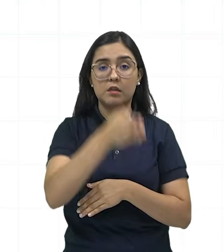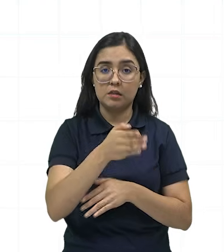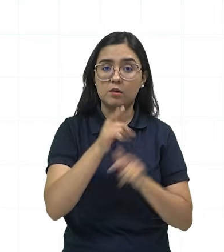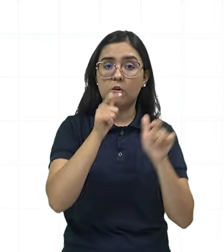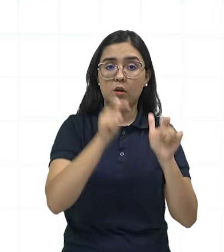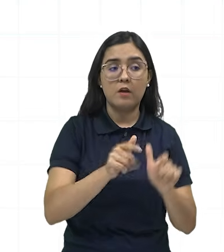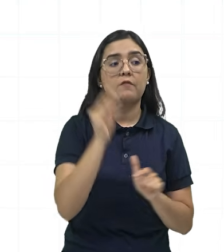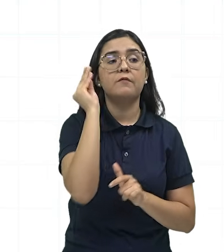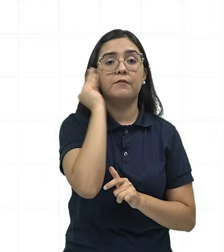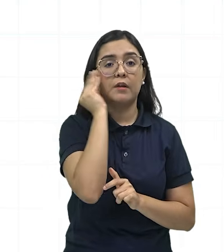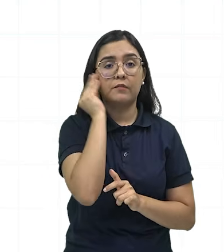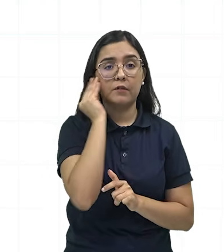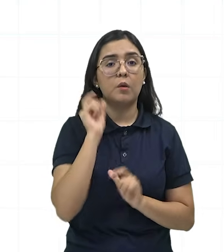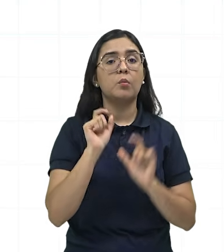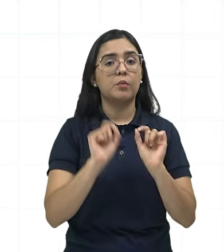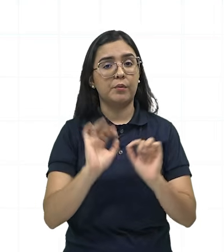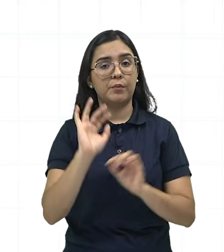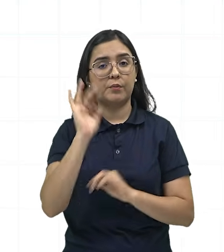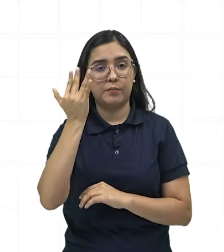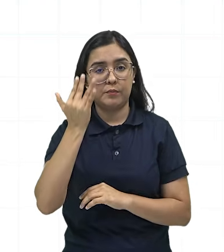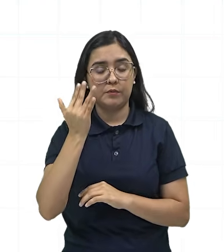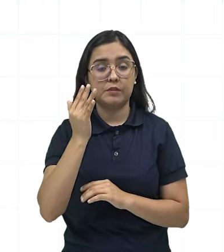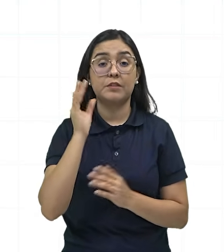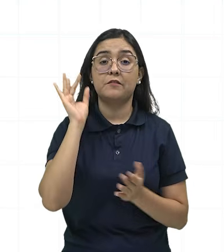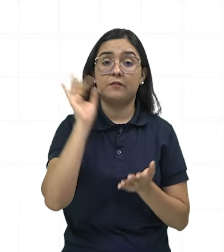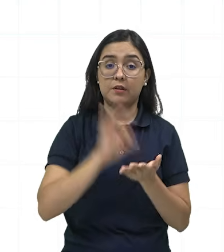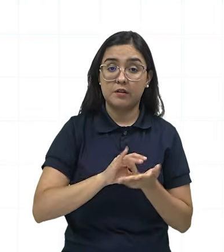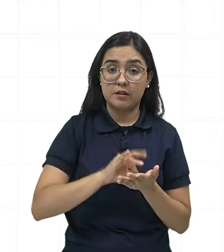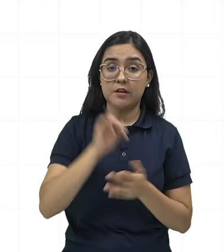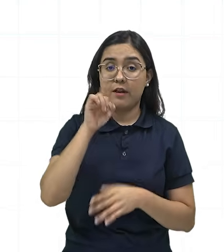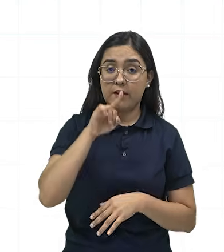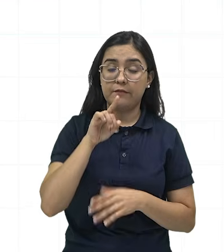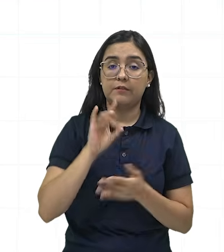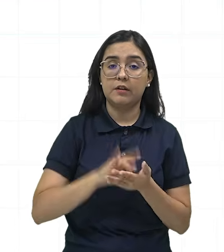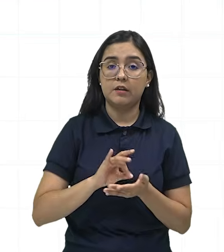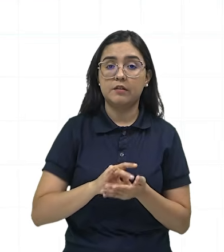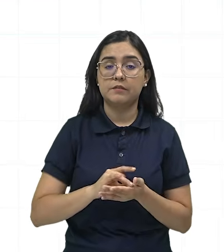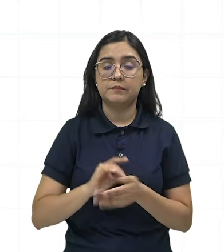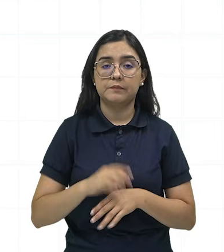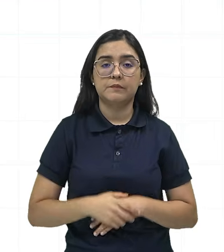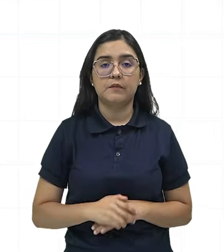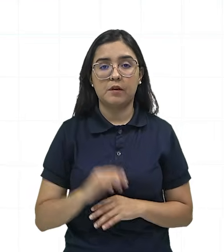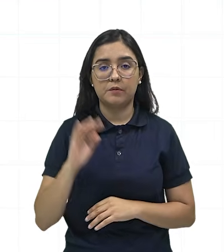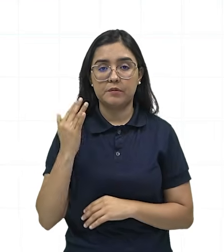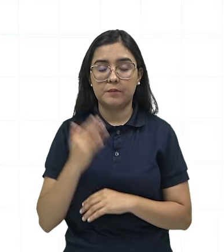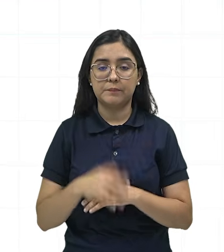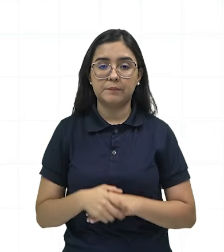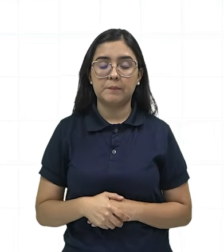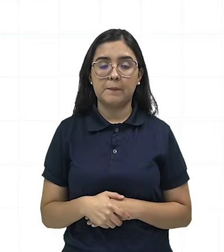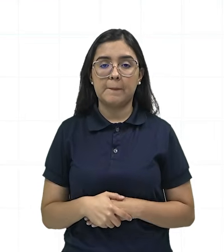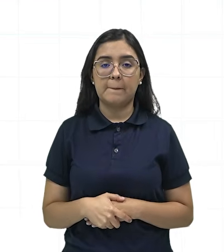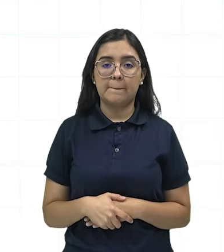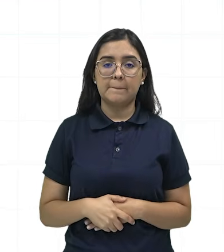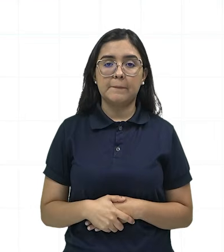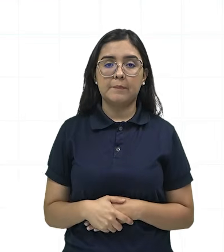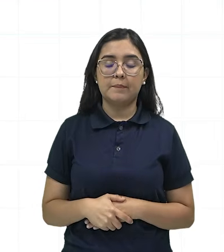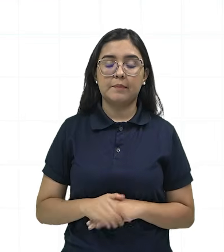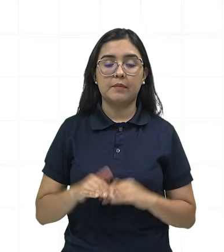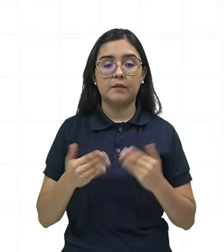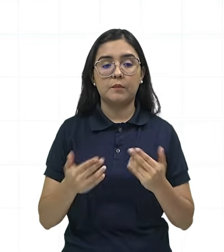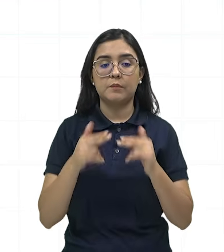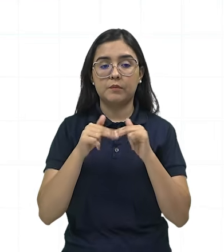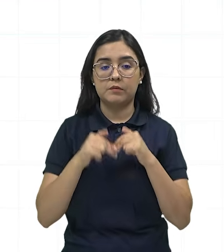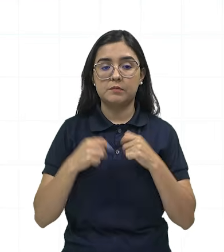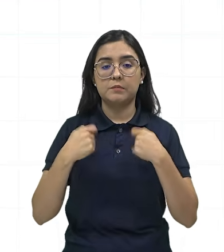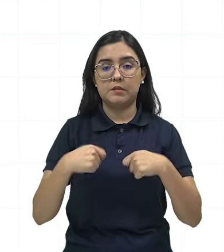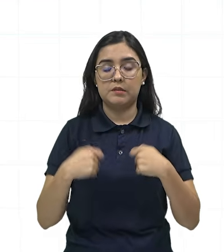verificar o que ocorreu, né, se de fato aquilo é real, se foi realmente real e se é verdadeiro. Então, por isso é